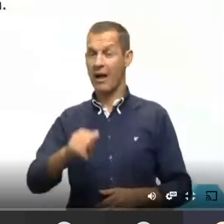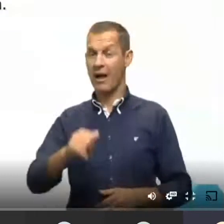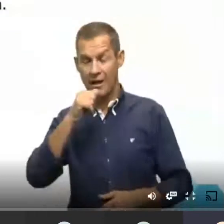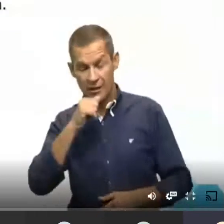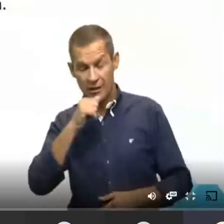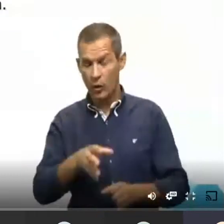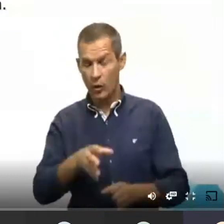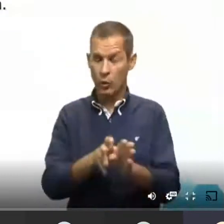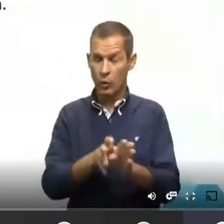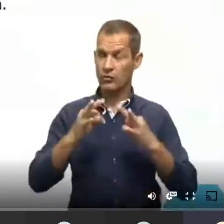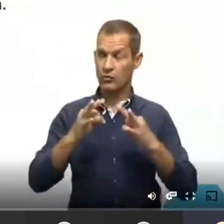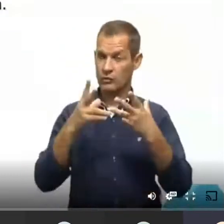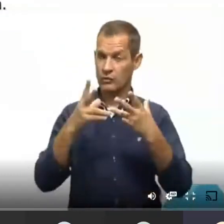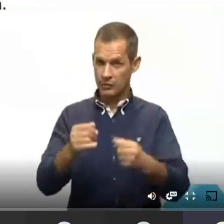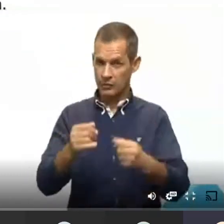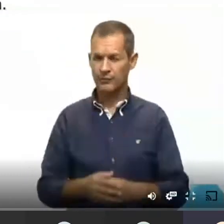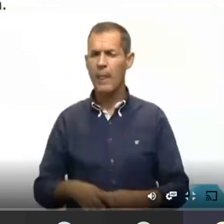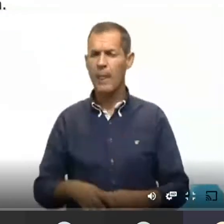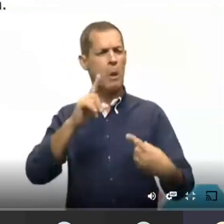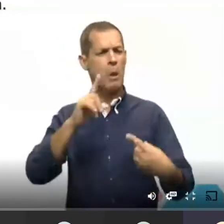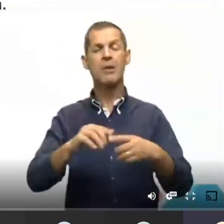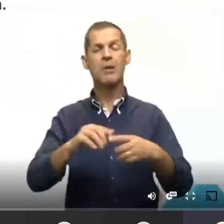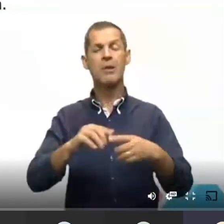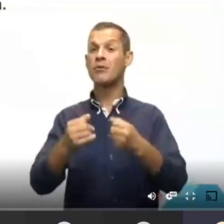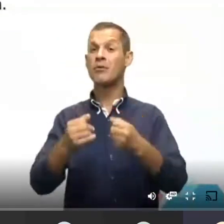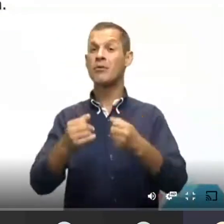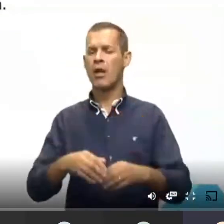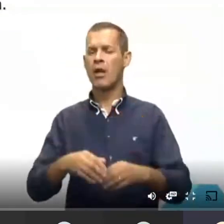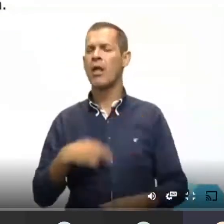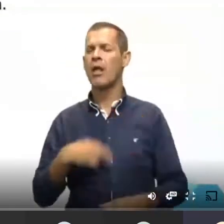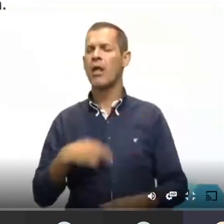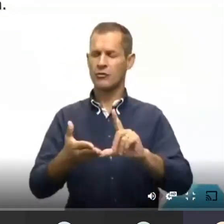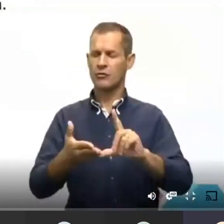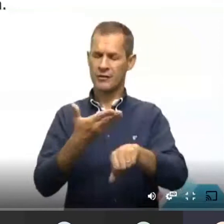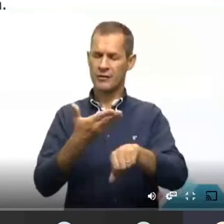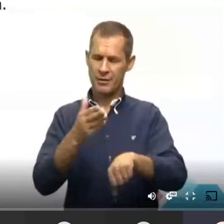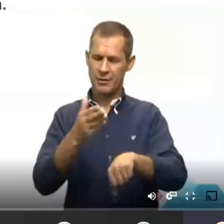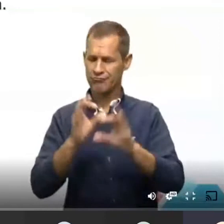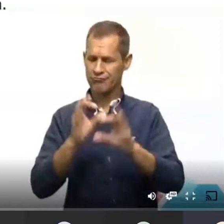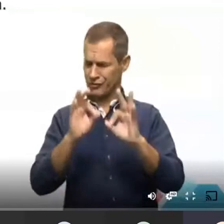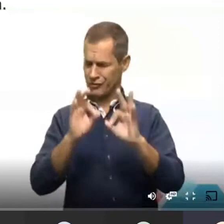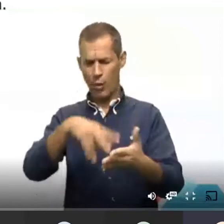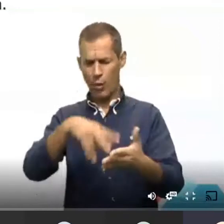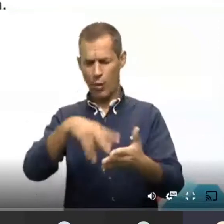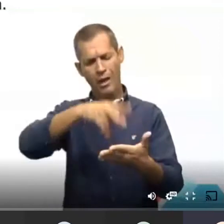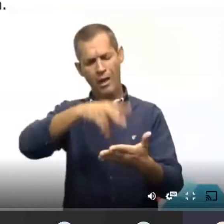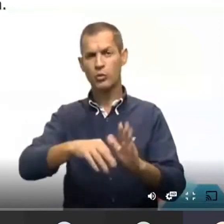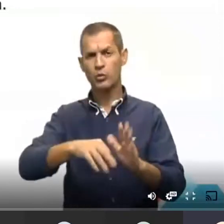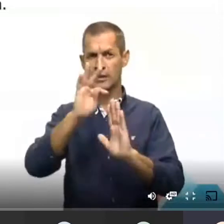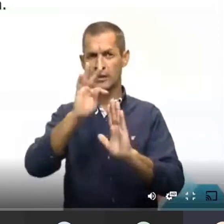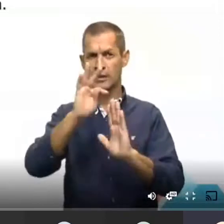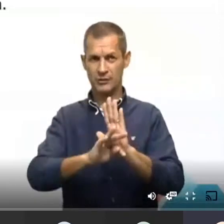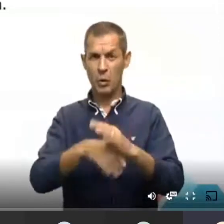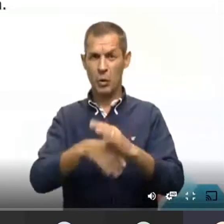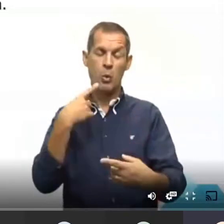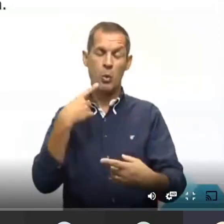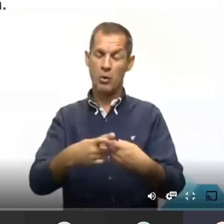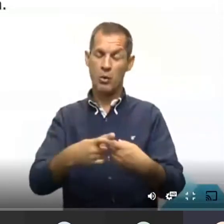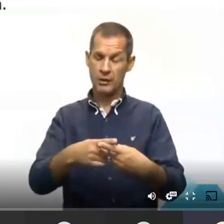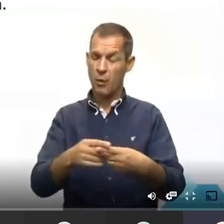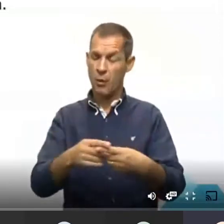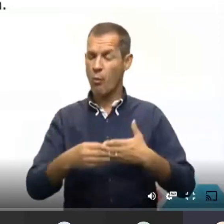Continuando. Orientações gerais. Primeiro de tudo, em todas as nossas aulas práticas, é ideal a leitura do nosso roteiro. Por